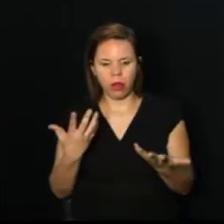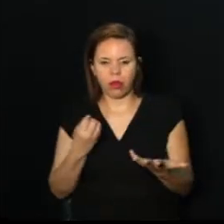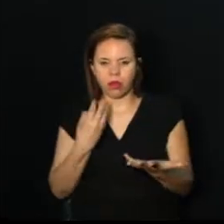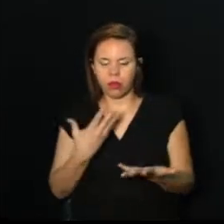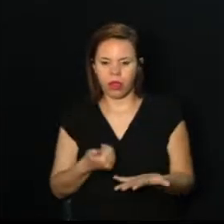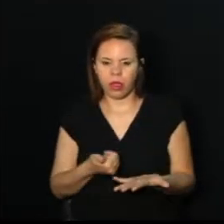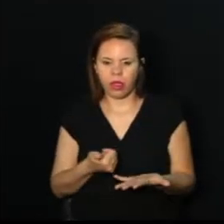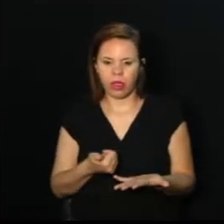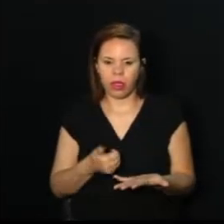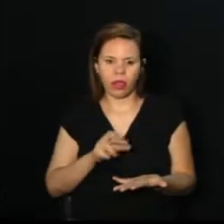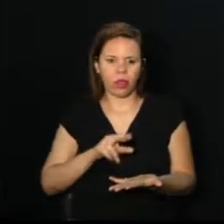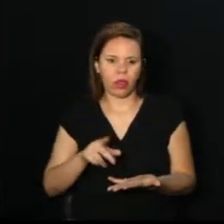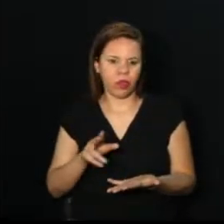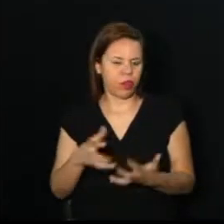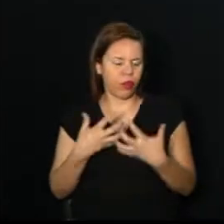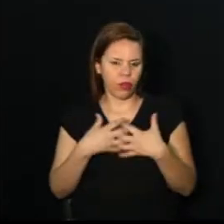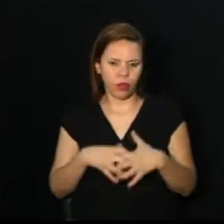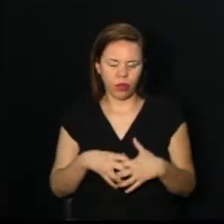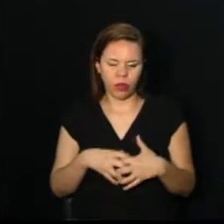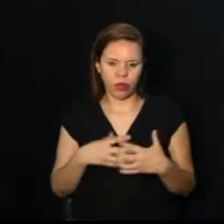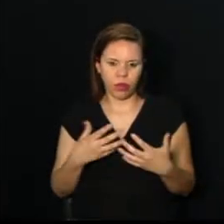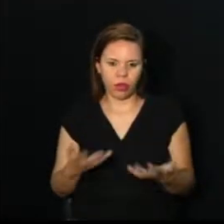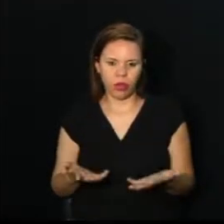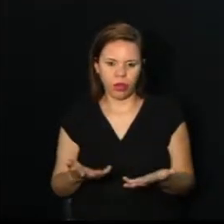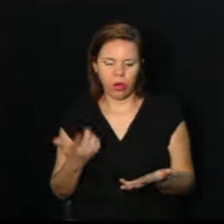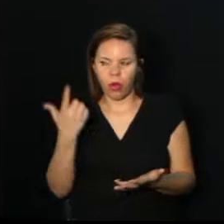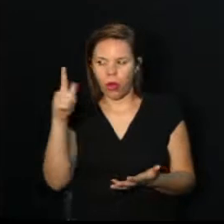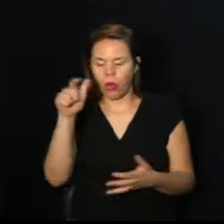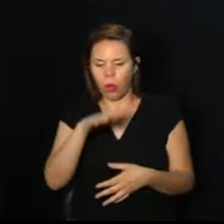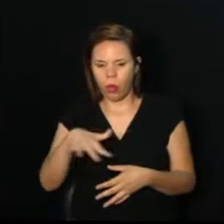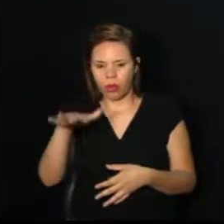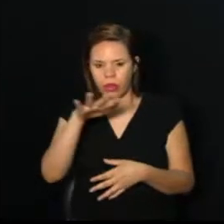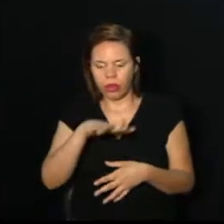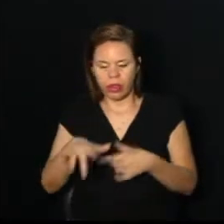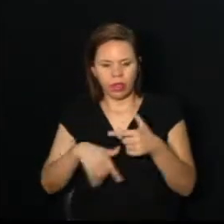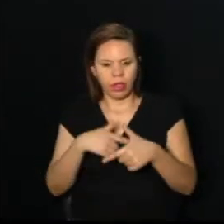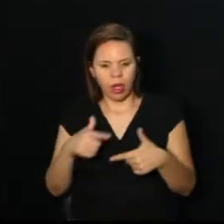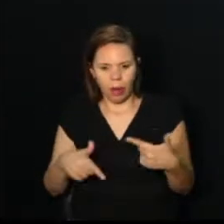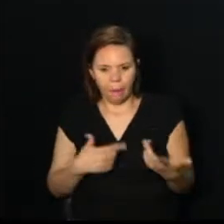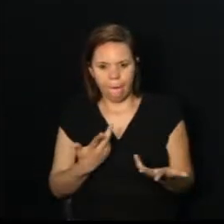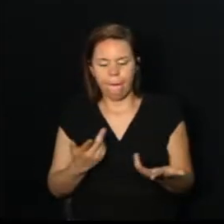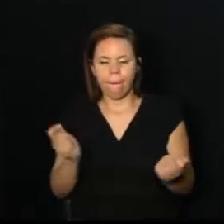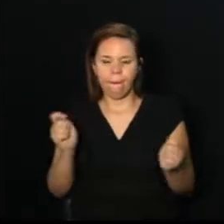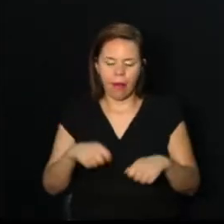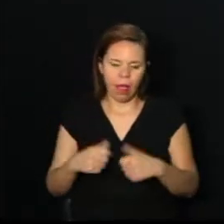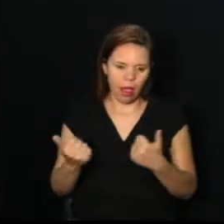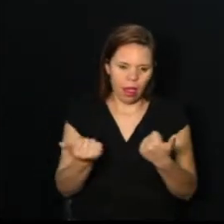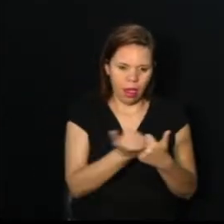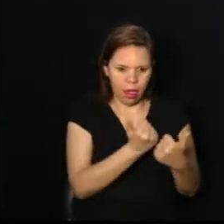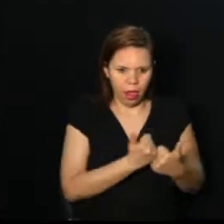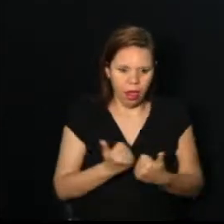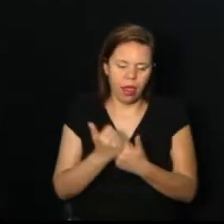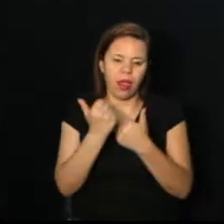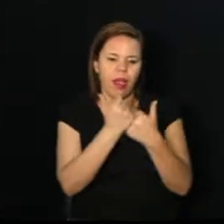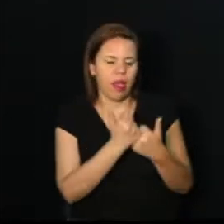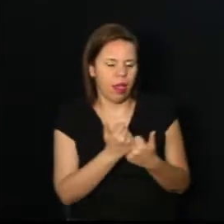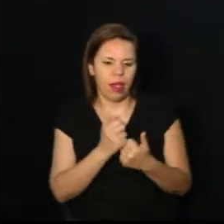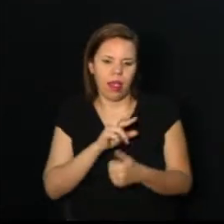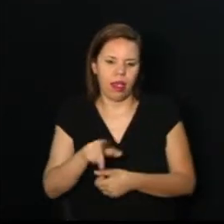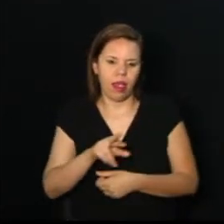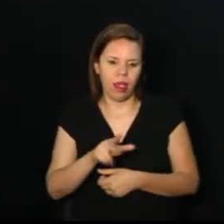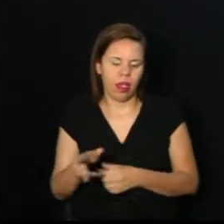Quando não funcionam, outras áreas compensam. E essas outras áreas não